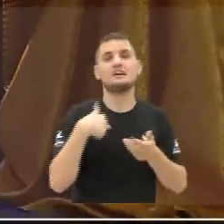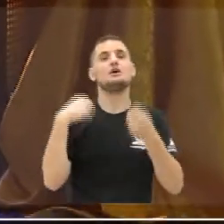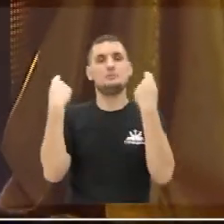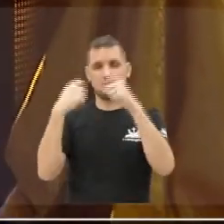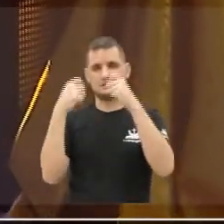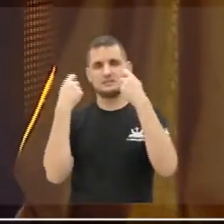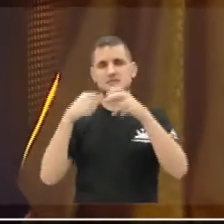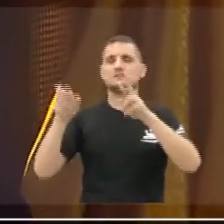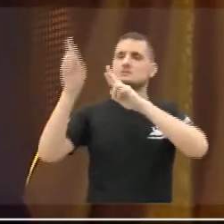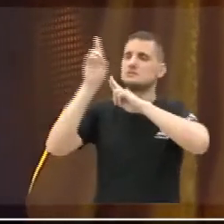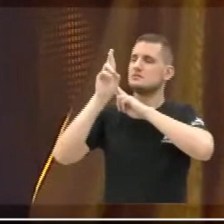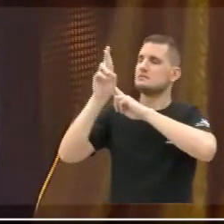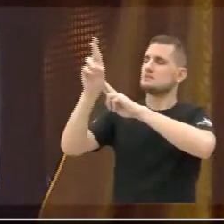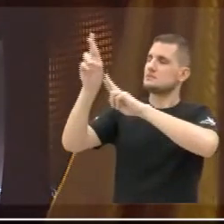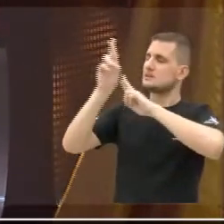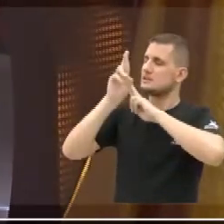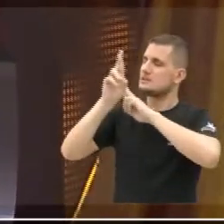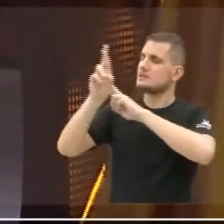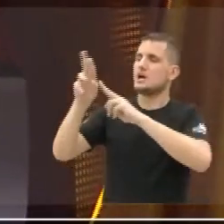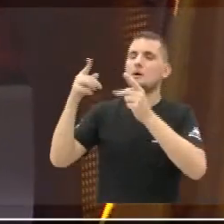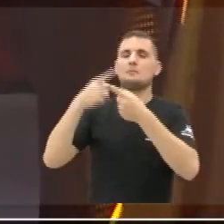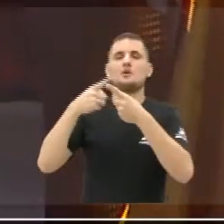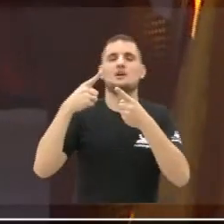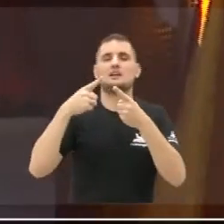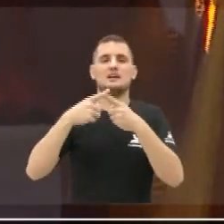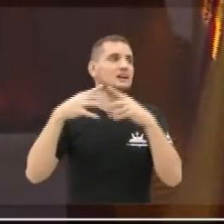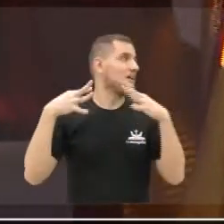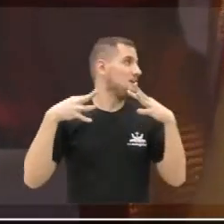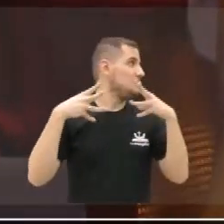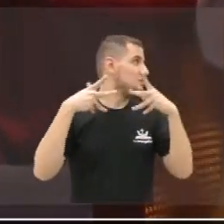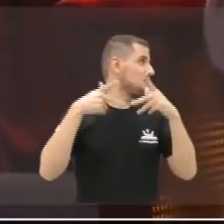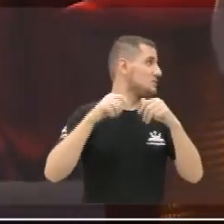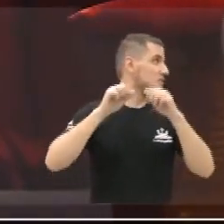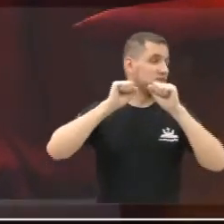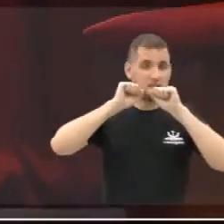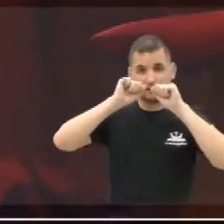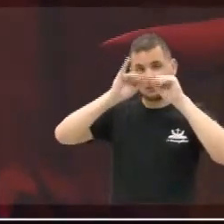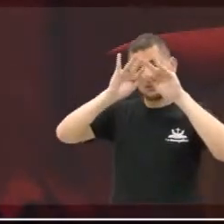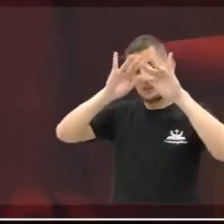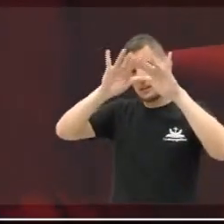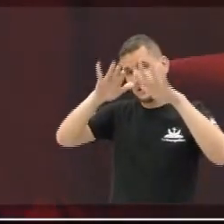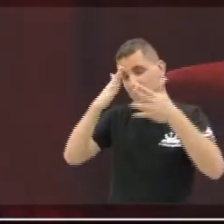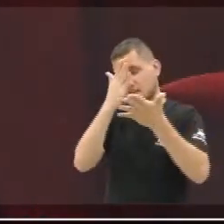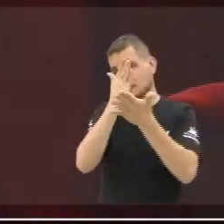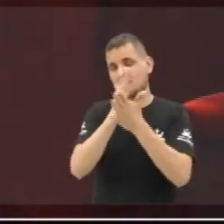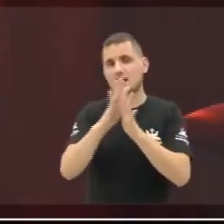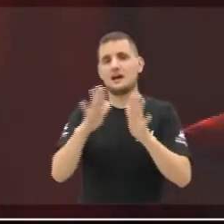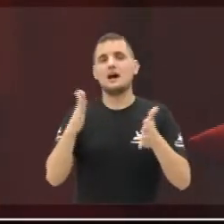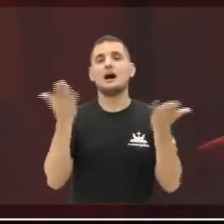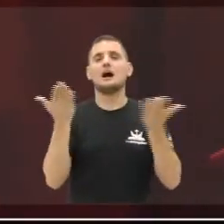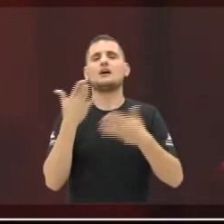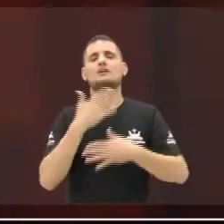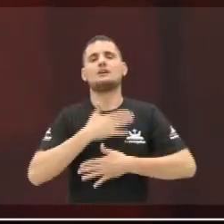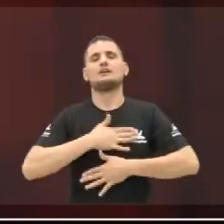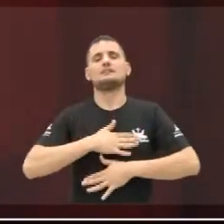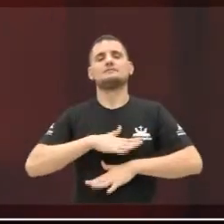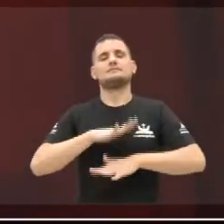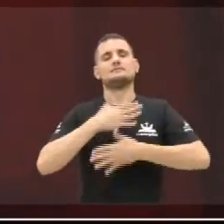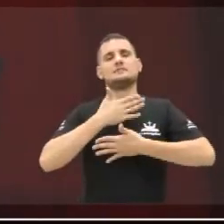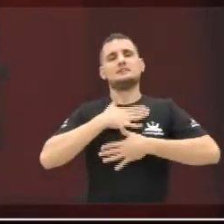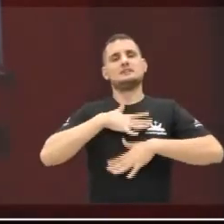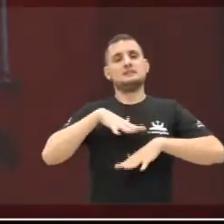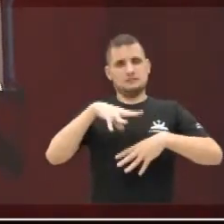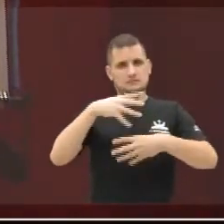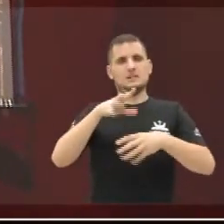esperar. A tempestade vai acalmar. Bem suave agora. Bem suave. Acalma